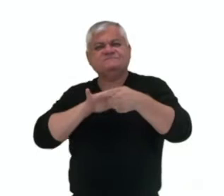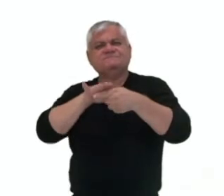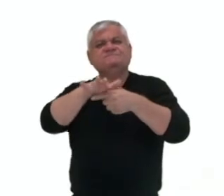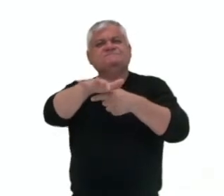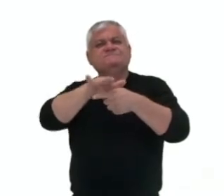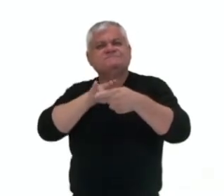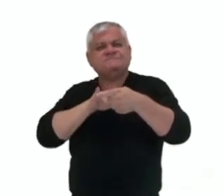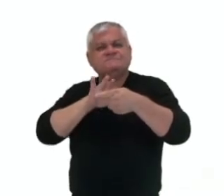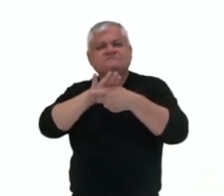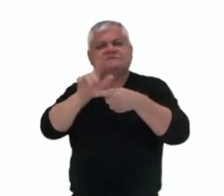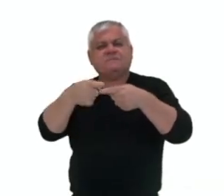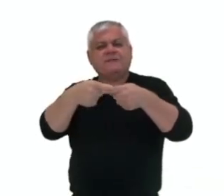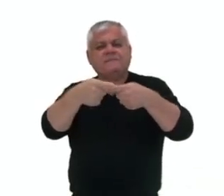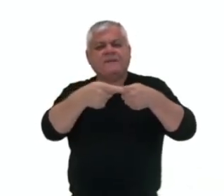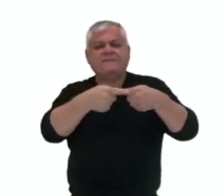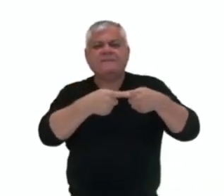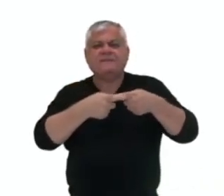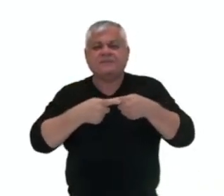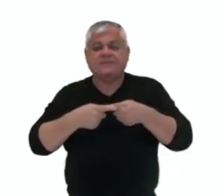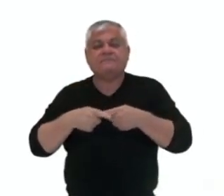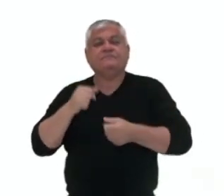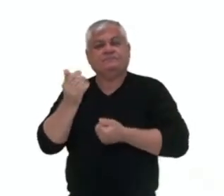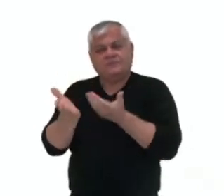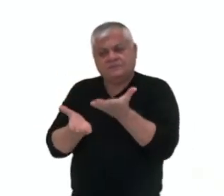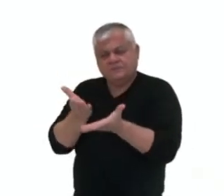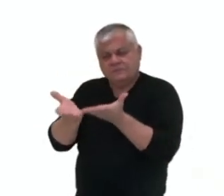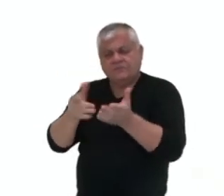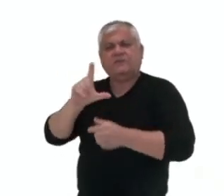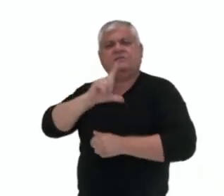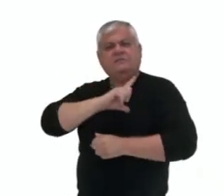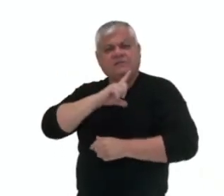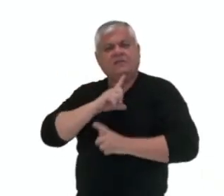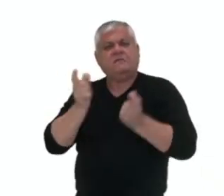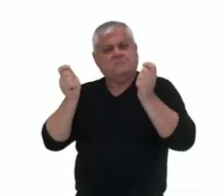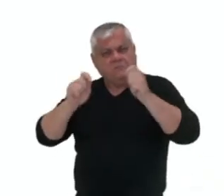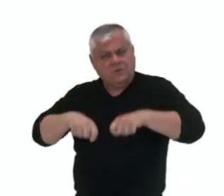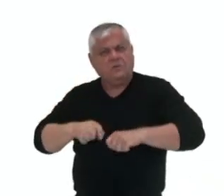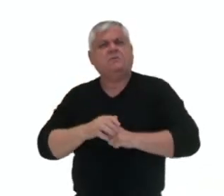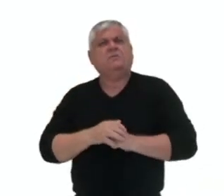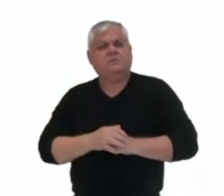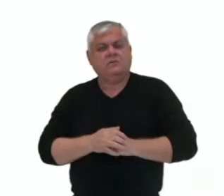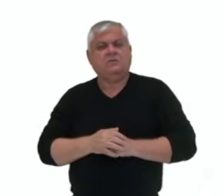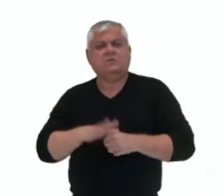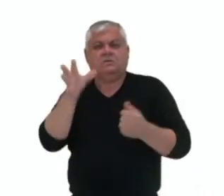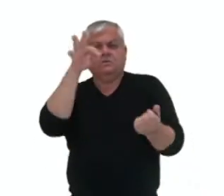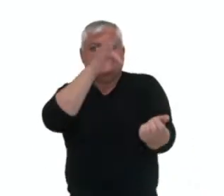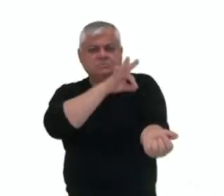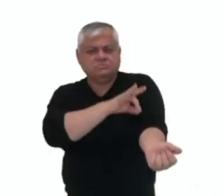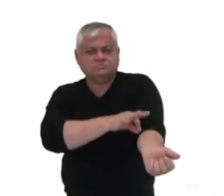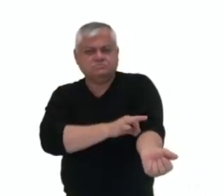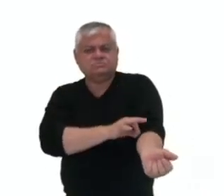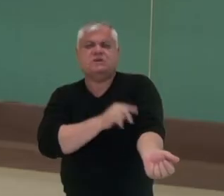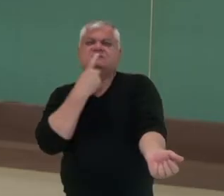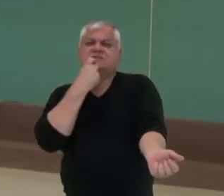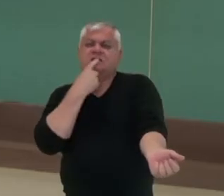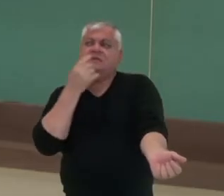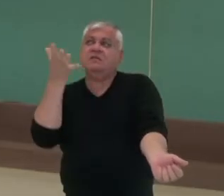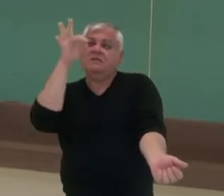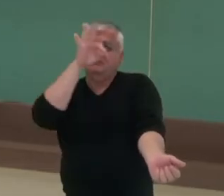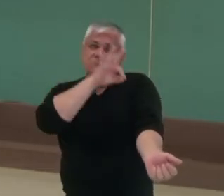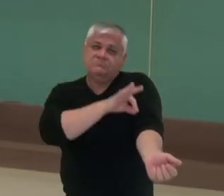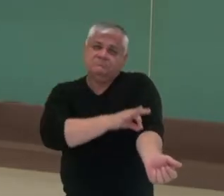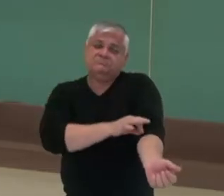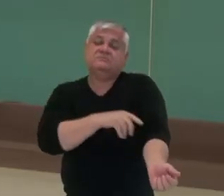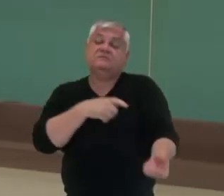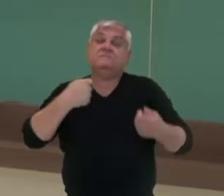circulação. Existem tratamentos, né, e pode ser até transfusão de sangue, por exemplo, se está com uma